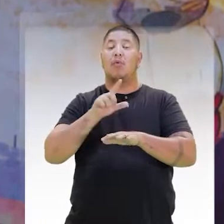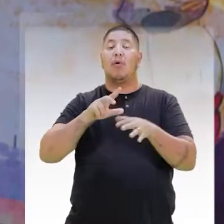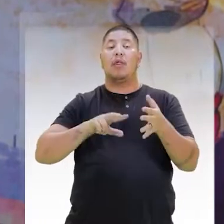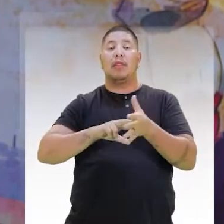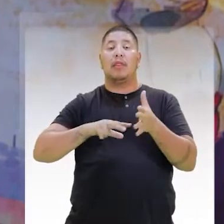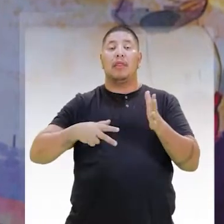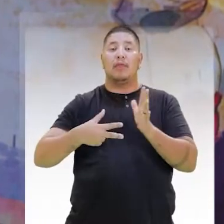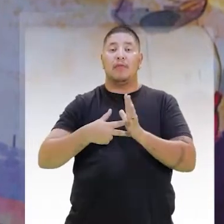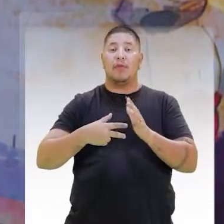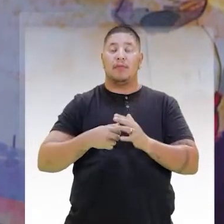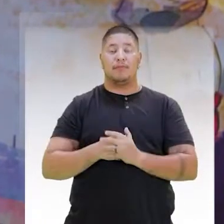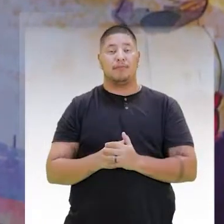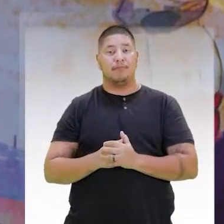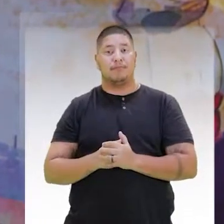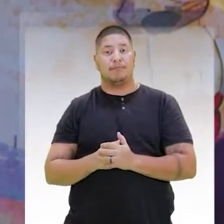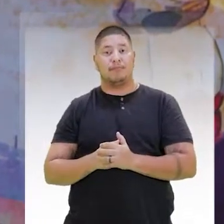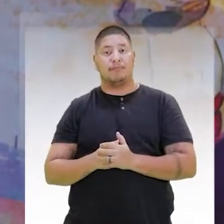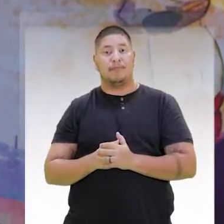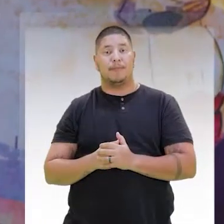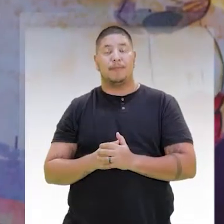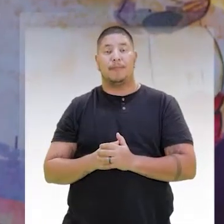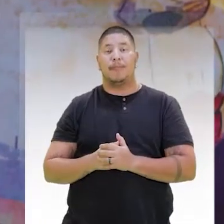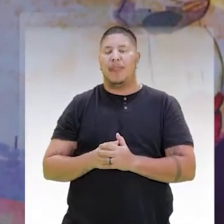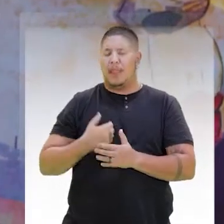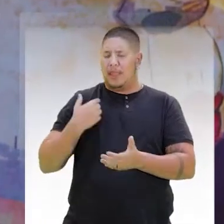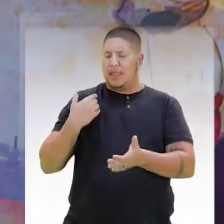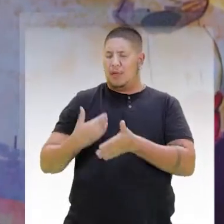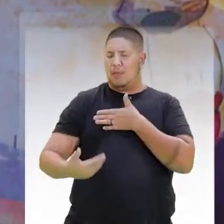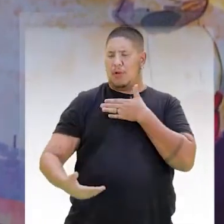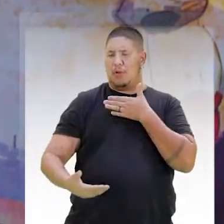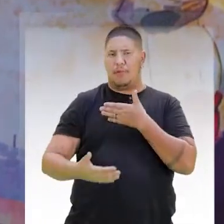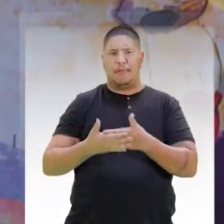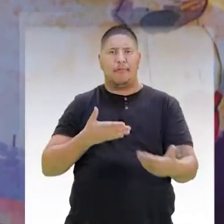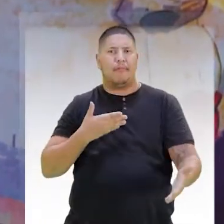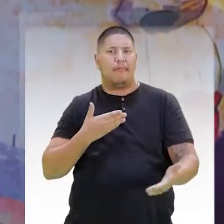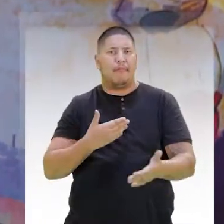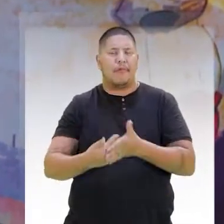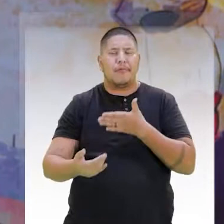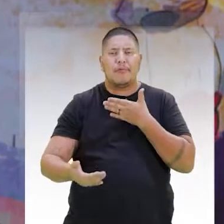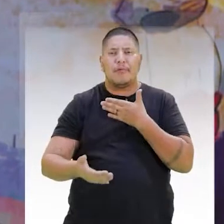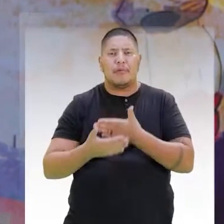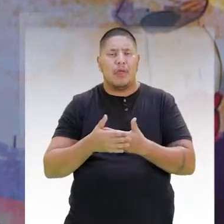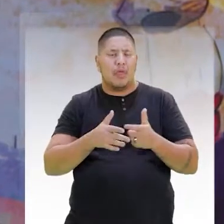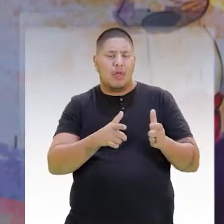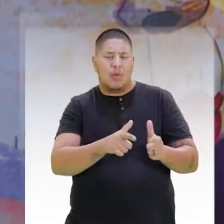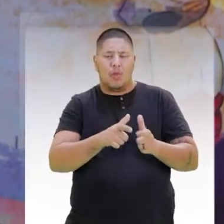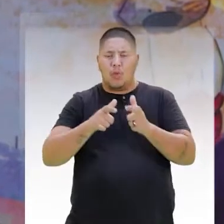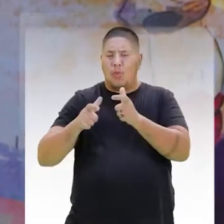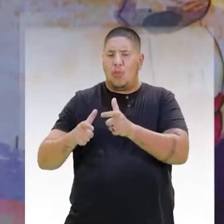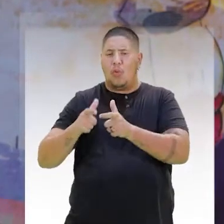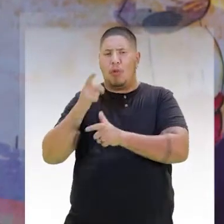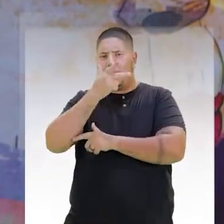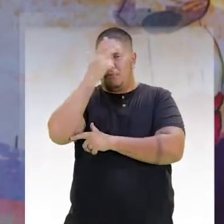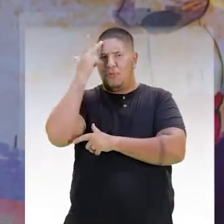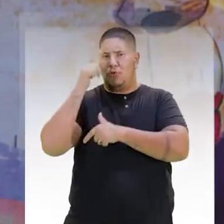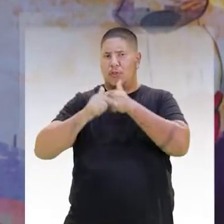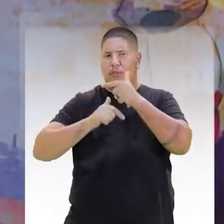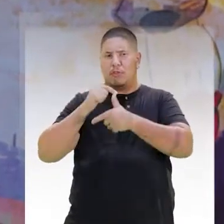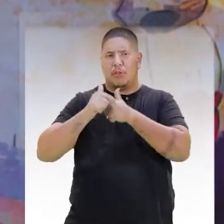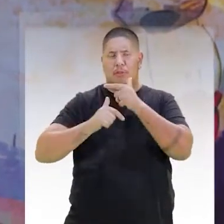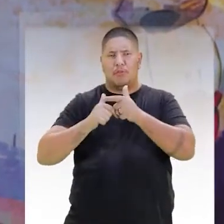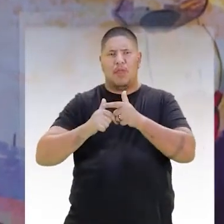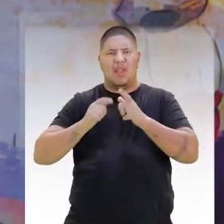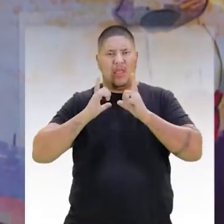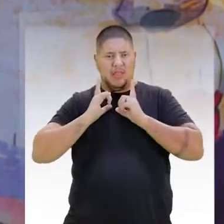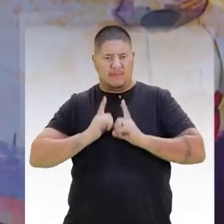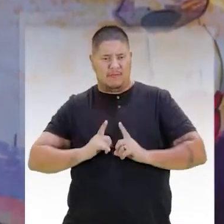quer dizer? Quer dizer que em qualquer posto de trabalho que a pessoa com deficiência for exercer as